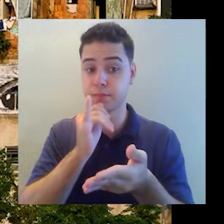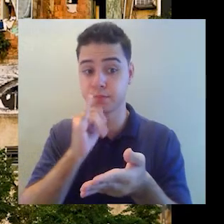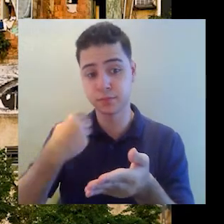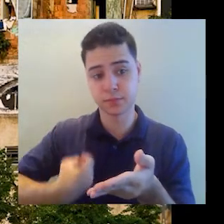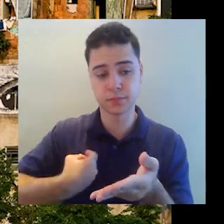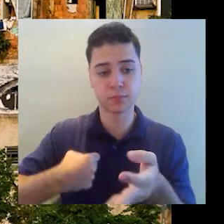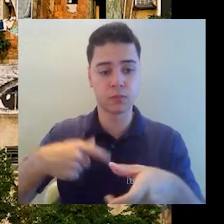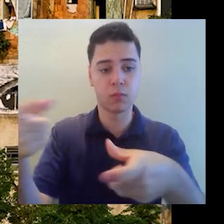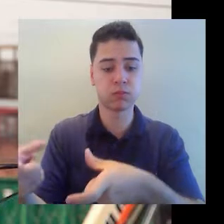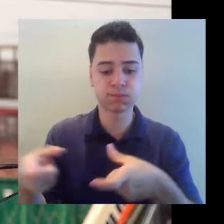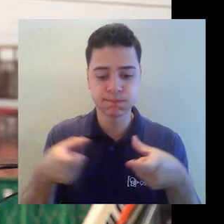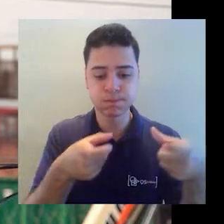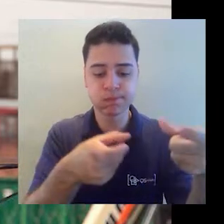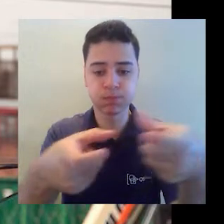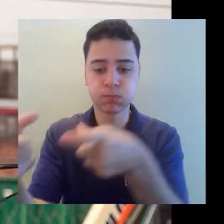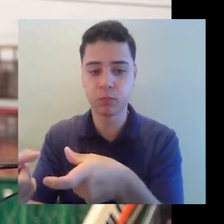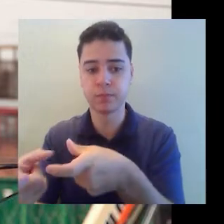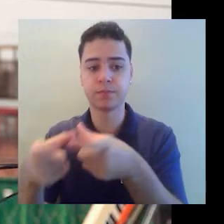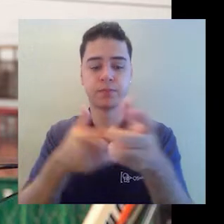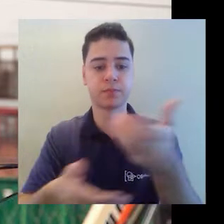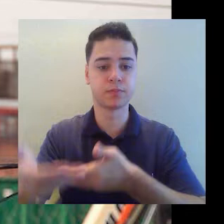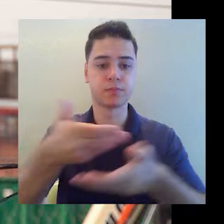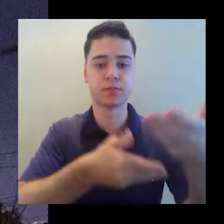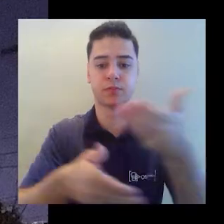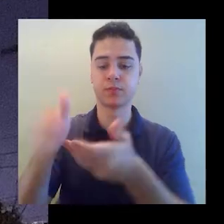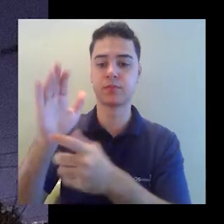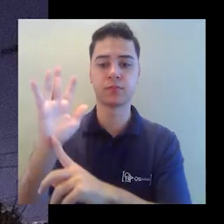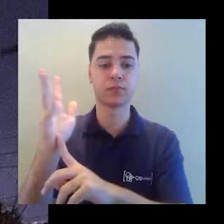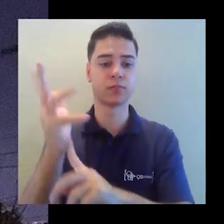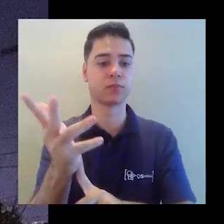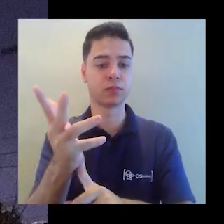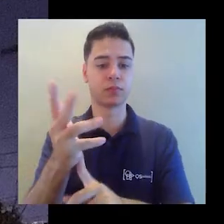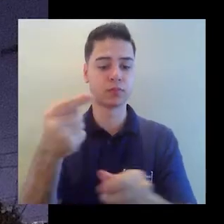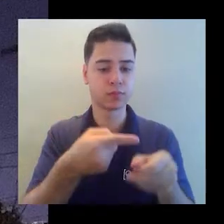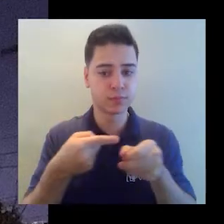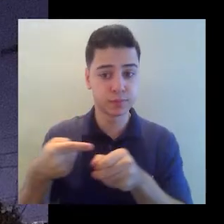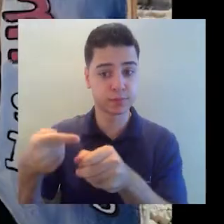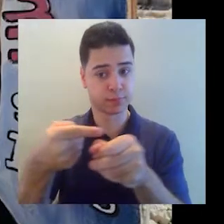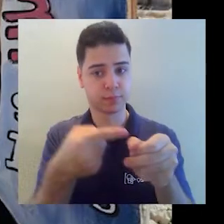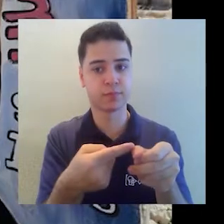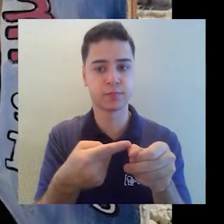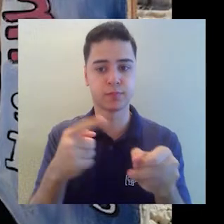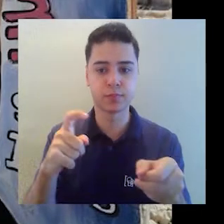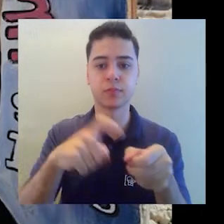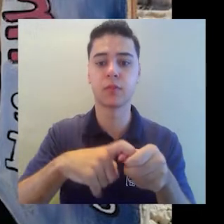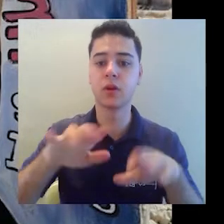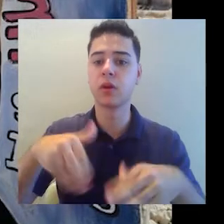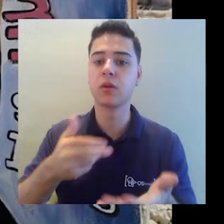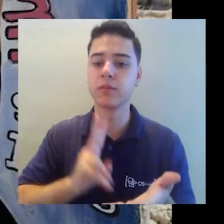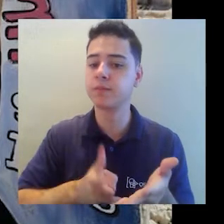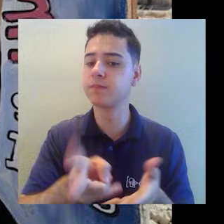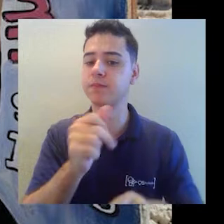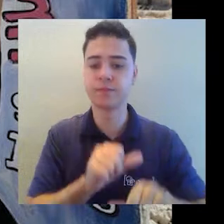Arte de rua faz parte de um grande conjunto de manifestações artísticas que compõem o universo da arte urbana. A arte